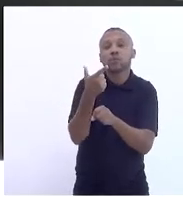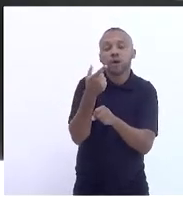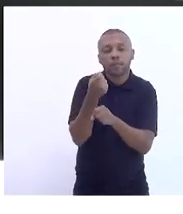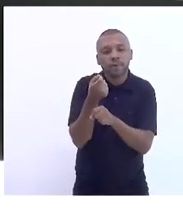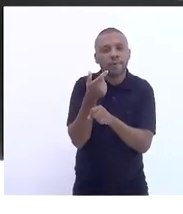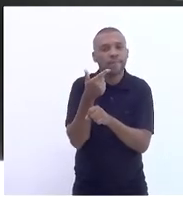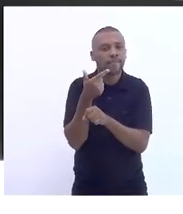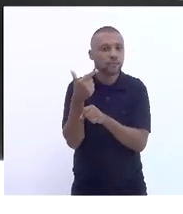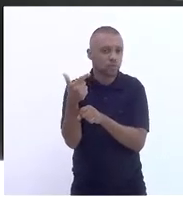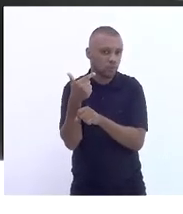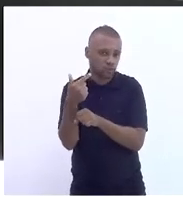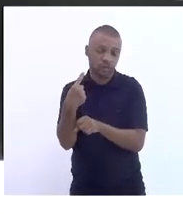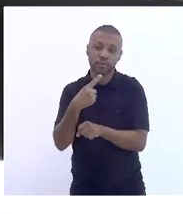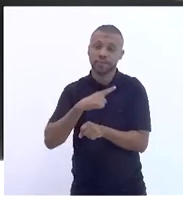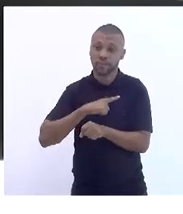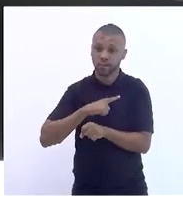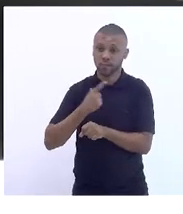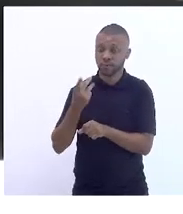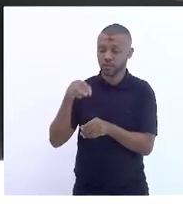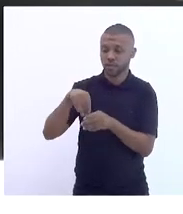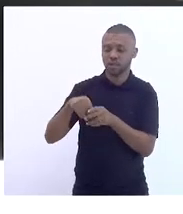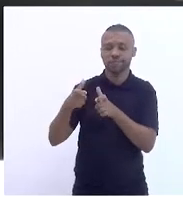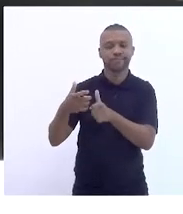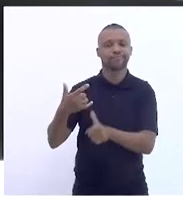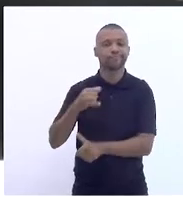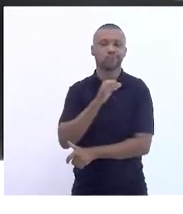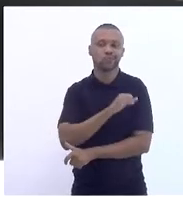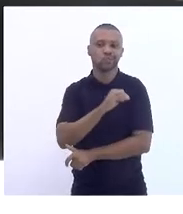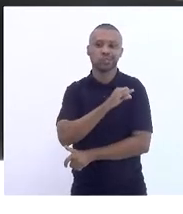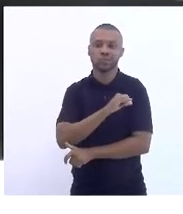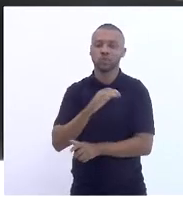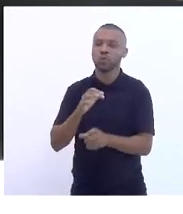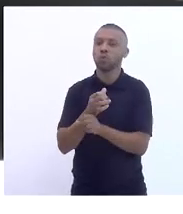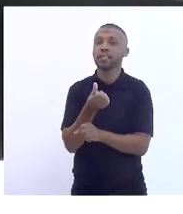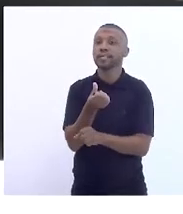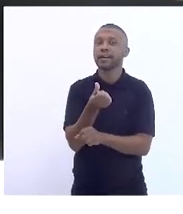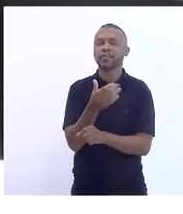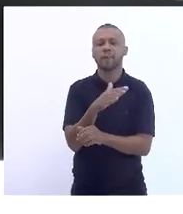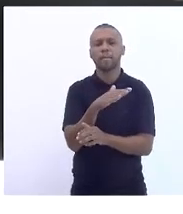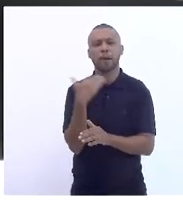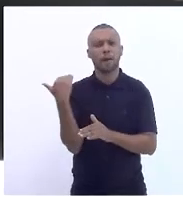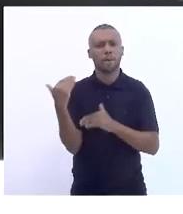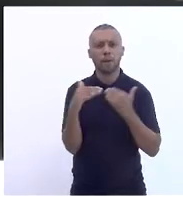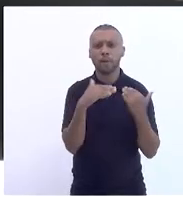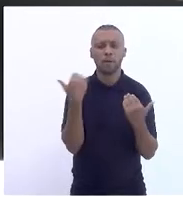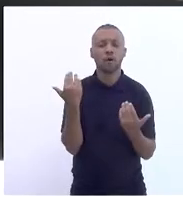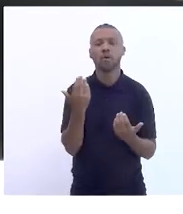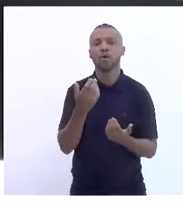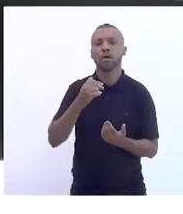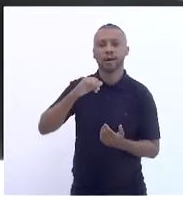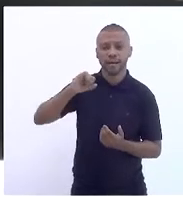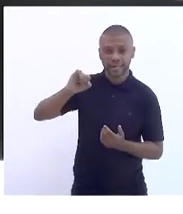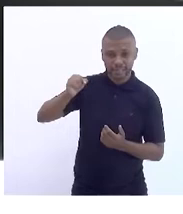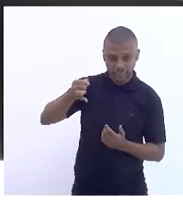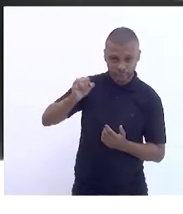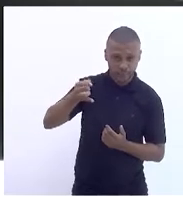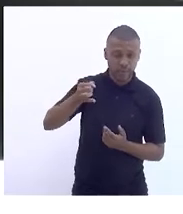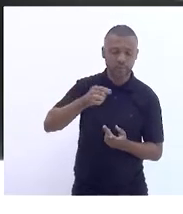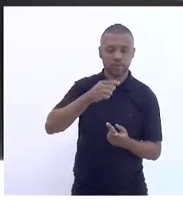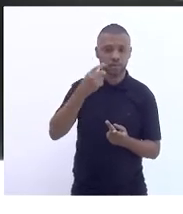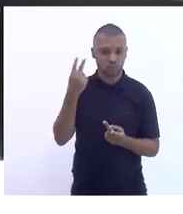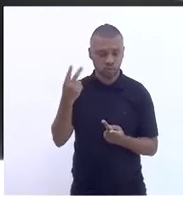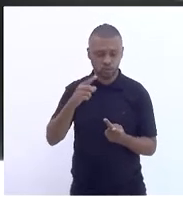Castro a gente teve no Rio de Janeiro seja cenas Japeri duas Nova Iguaçu duas